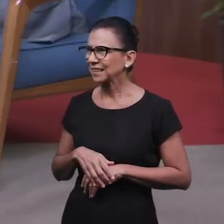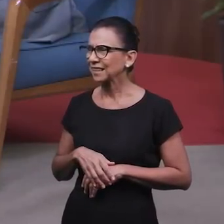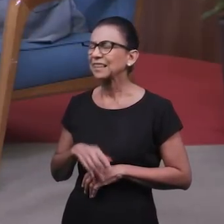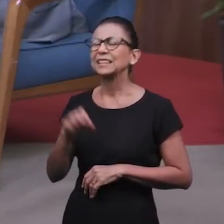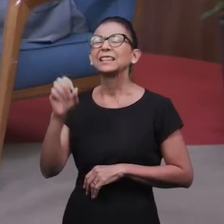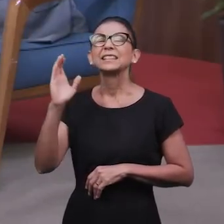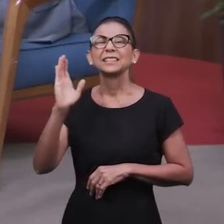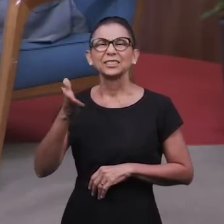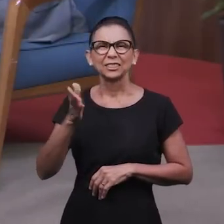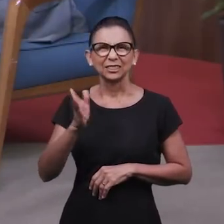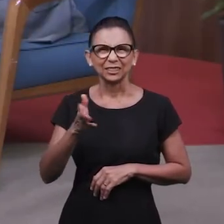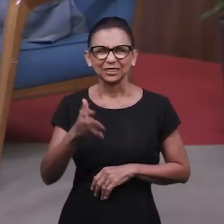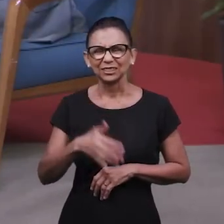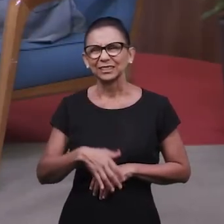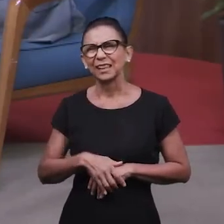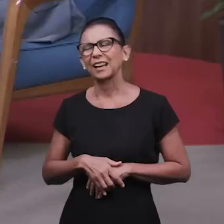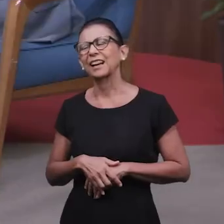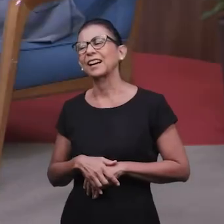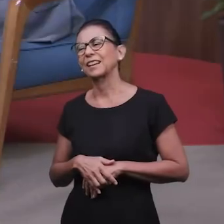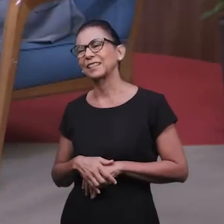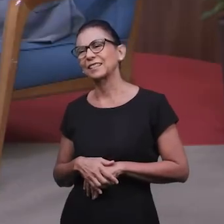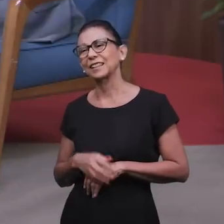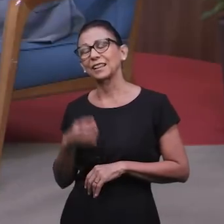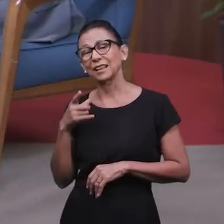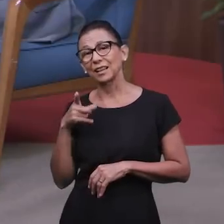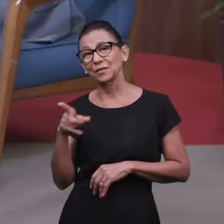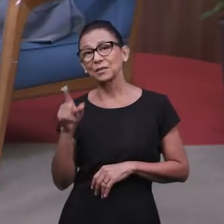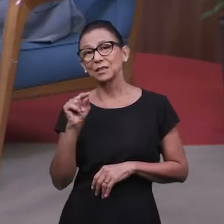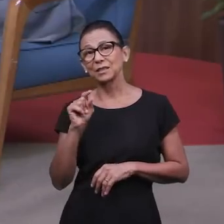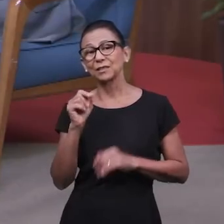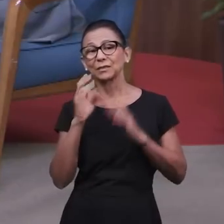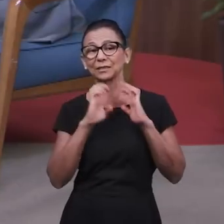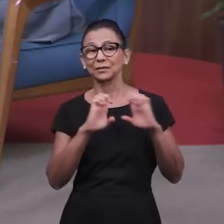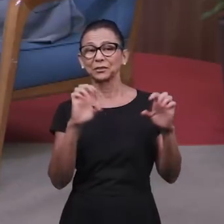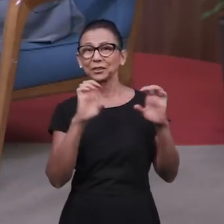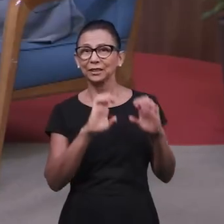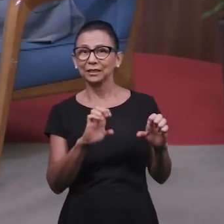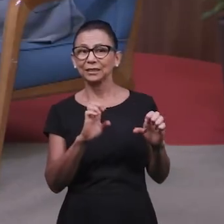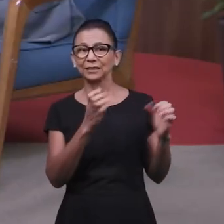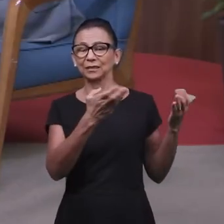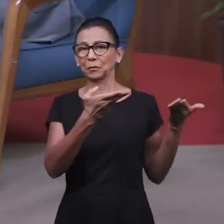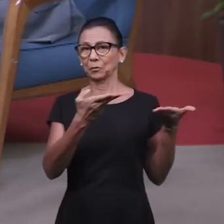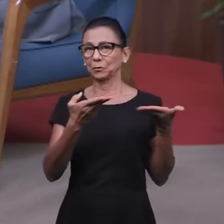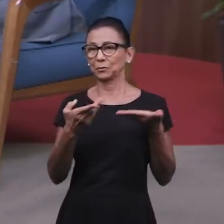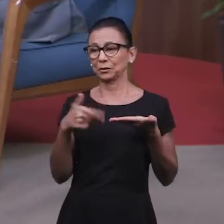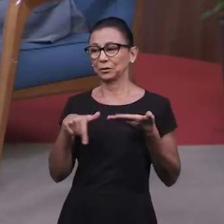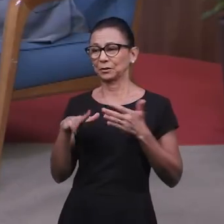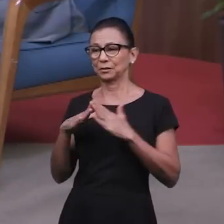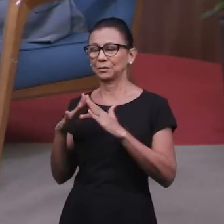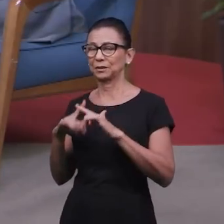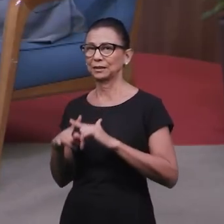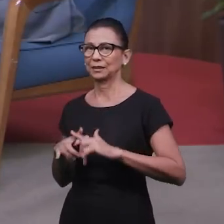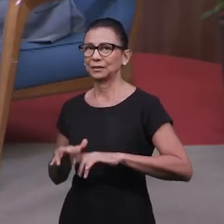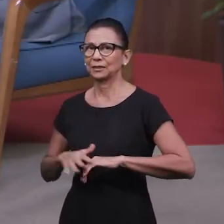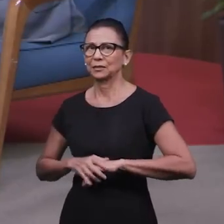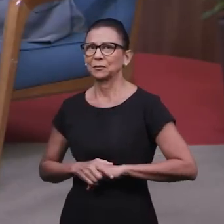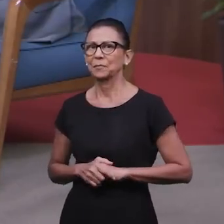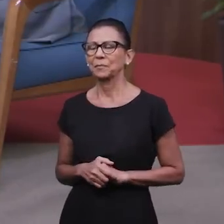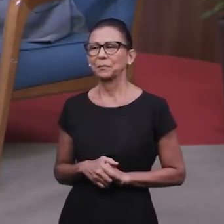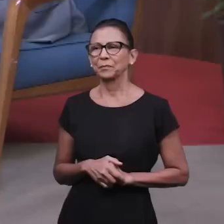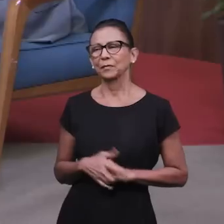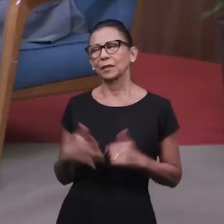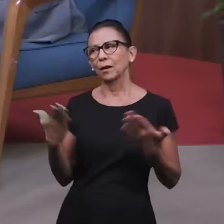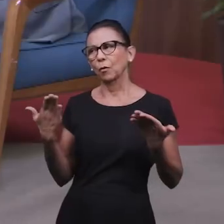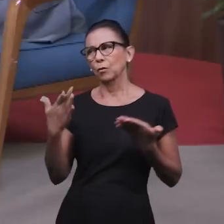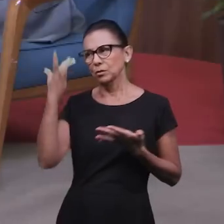muitas vezes. Tive diversas Aí é uma experiências, oportunidade de você evangelizar, Isso. fazer um convite, não é? E hoje em dia, né, Josias, falando